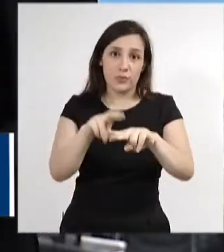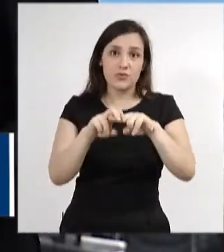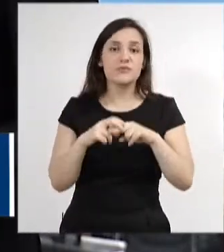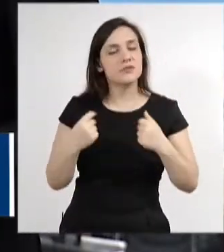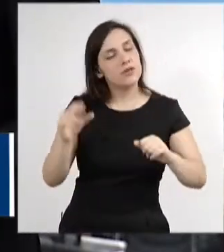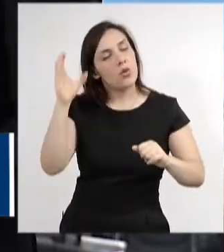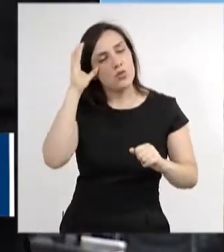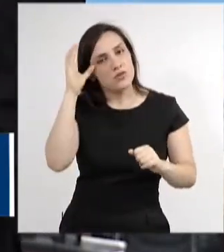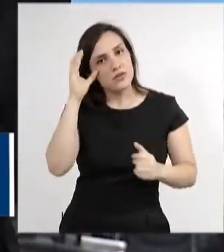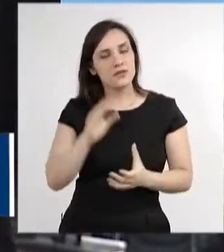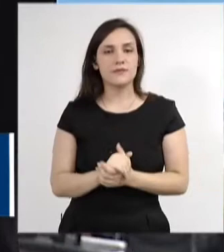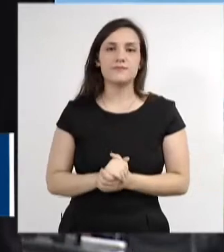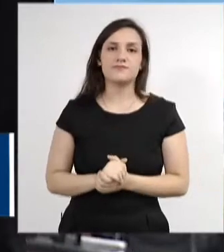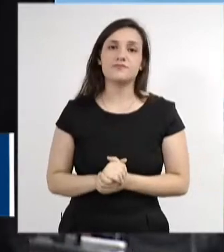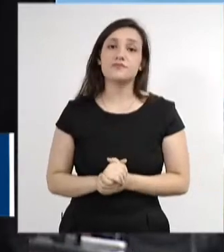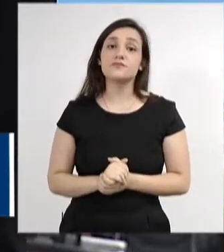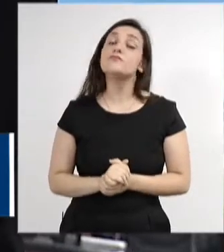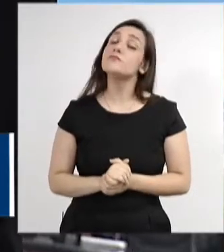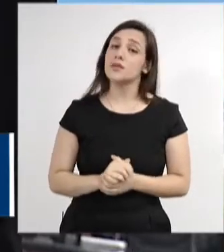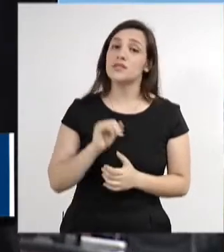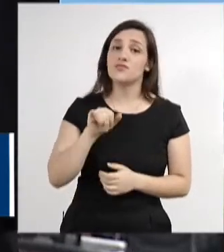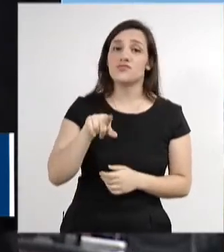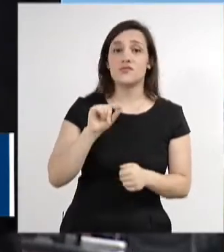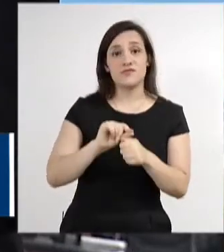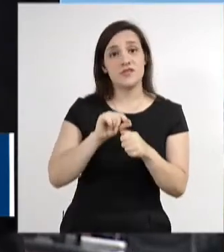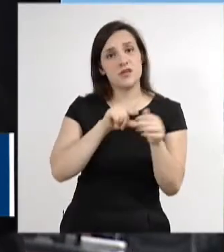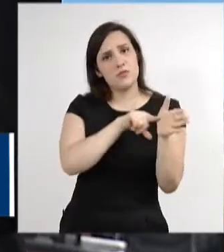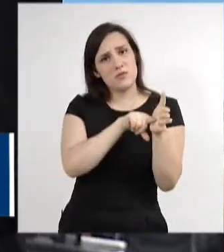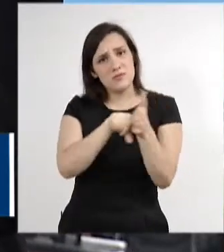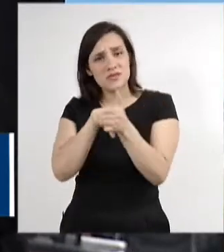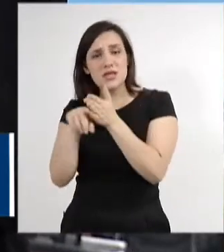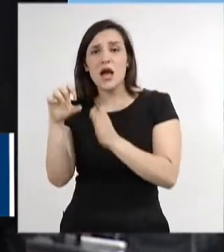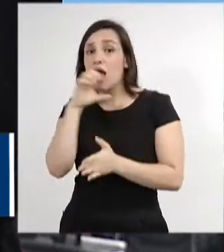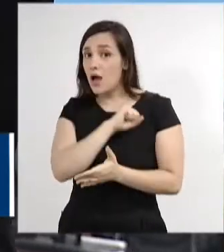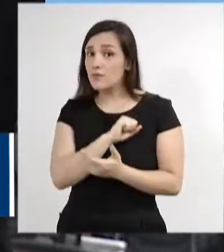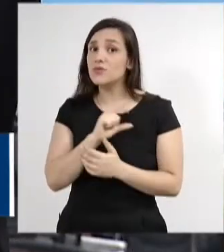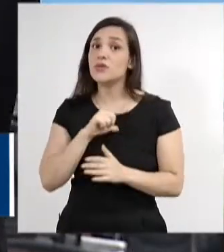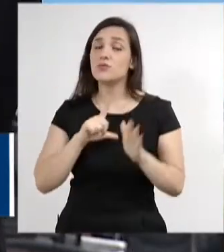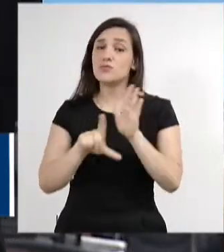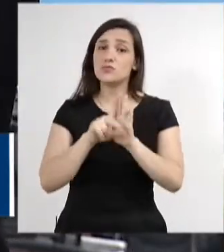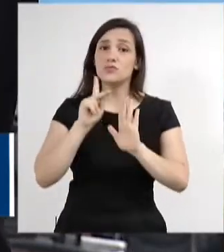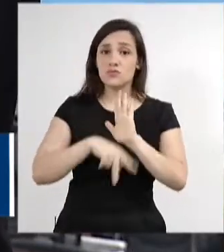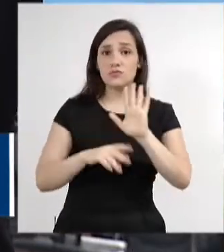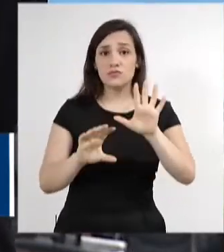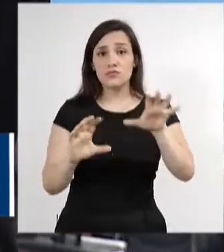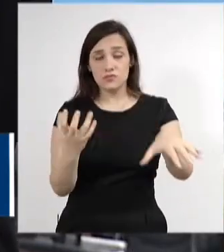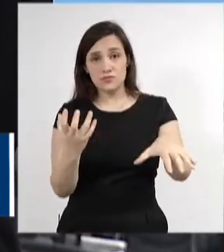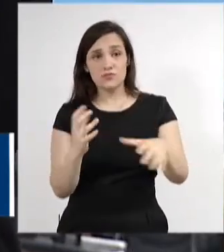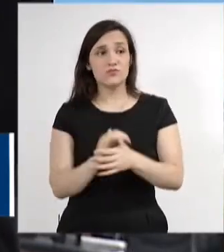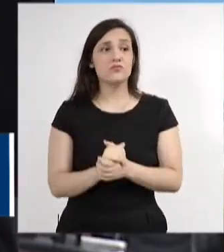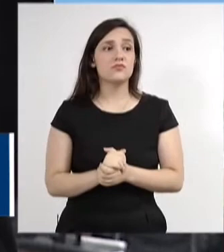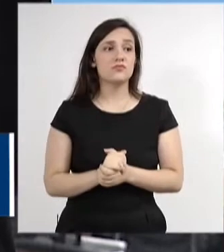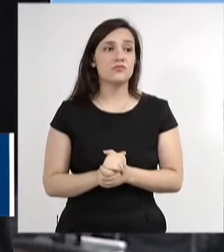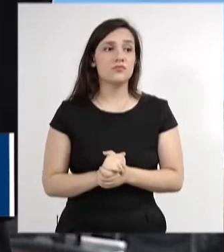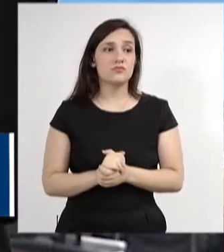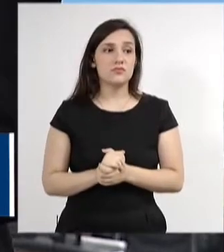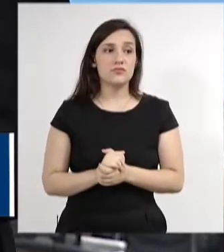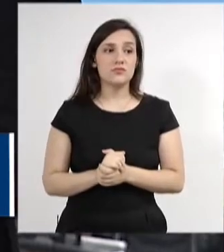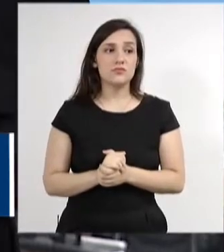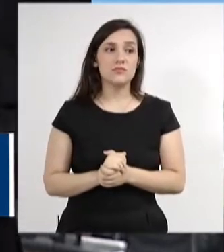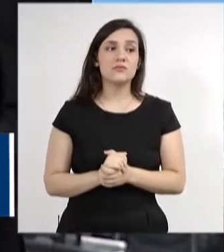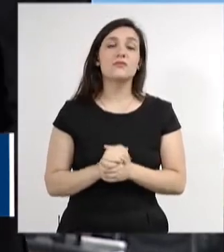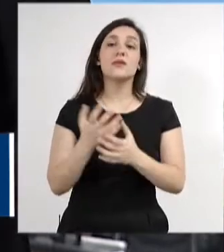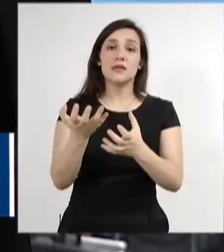fazendo uma rápida pesquisa, tem um projeto de lei que está tramitando lá no Congresso Nacional, que fala sobre, para voltar na questão da proibição dos